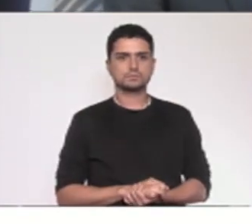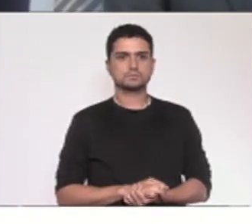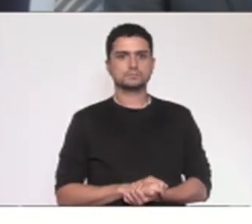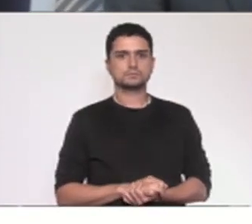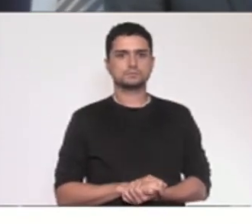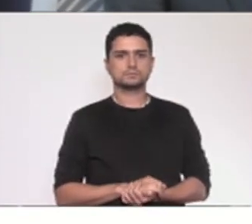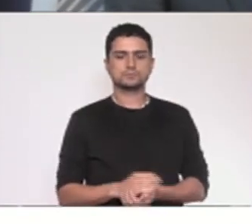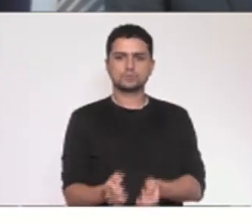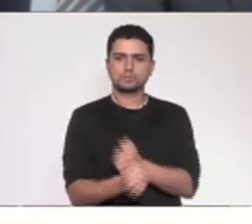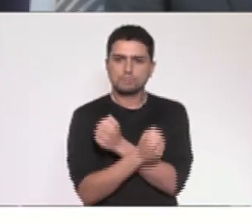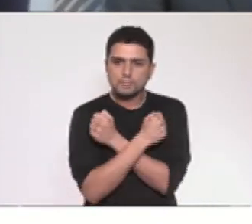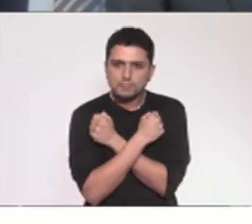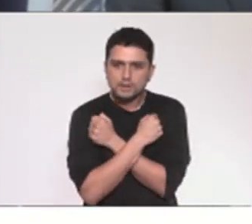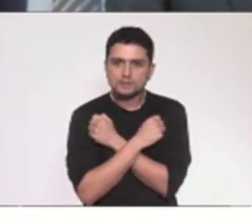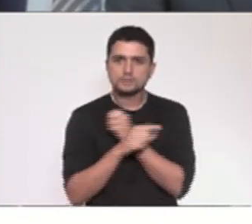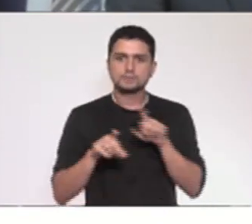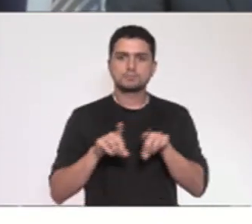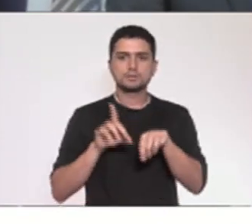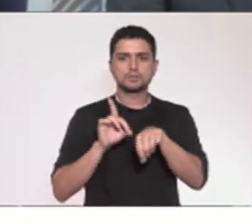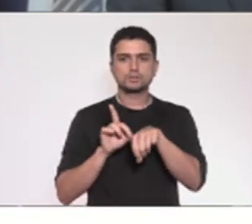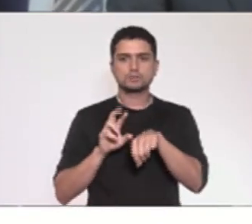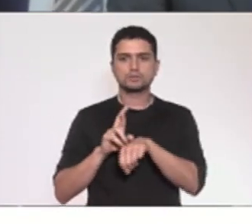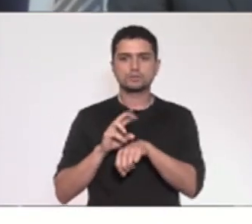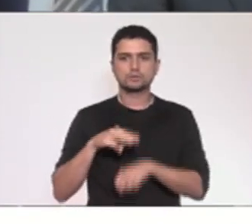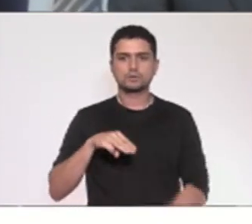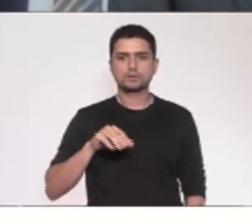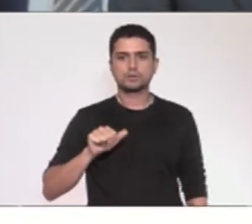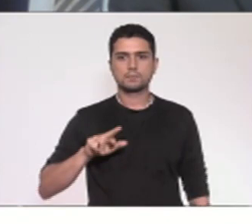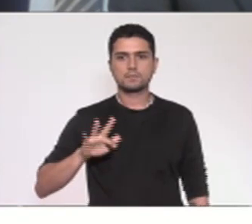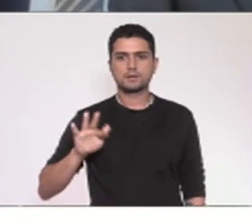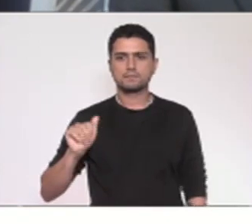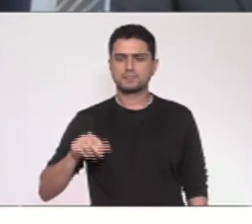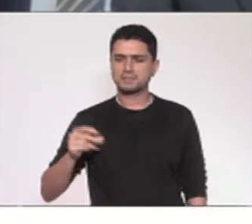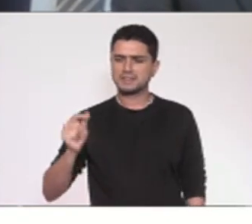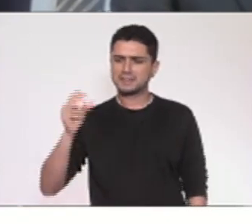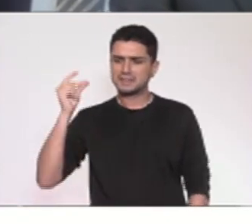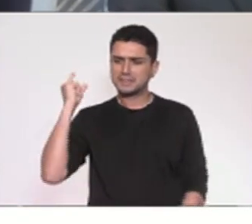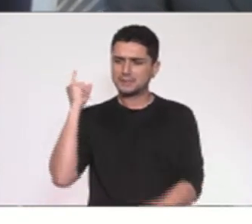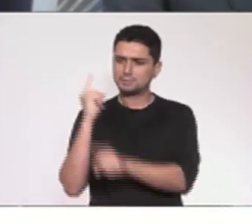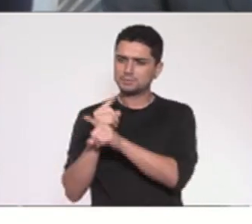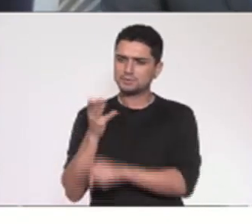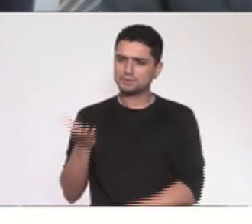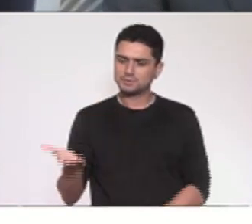Estender esse abraço ao doutor Marfan. Quanto tempo eu não vejo o senhor, doutor? Prazer revê-lo.